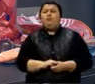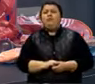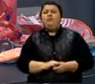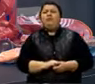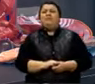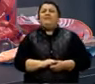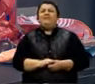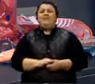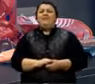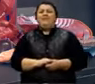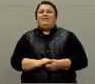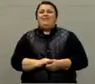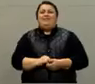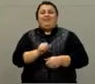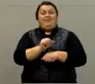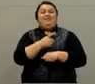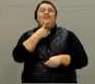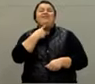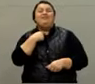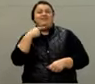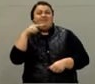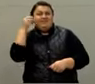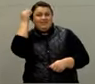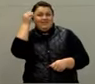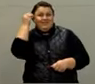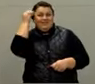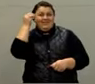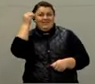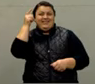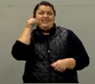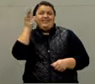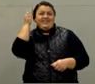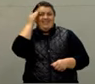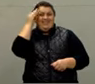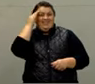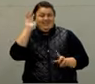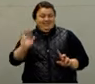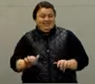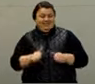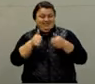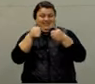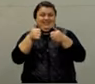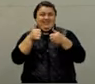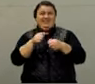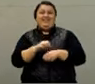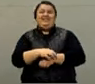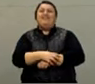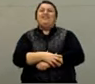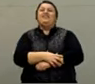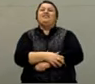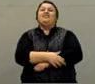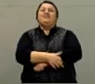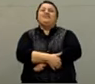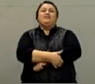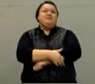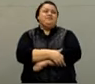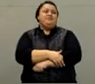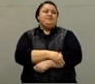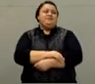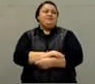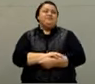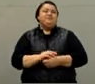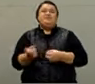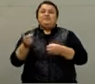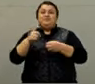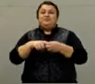Bom, espero que vocês tenham gostado desse experimento e entendido um pouquinho melhor. Vamos voltar aqui para o nosso